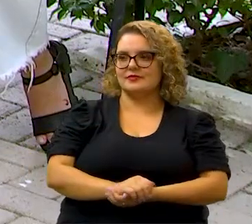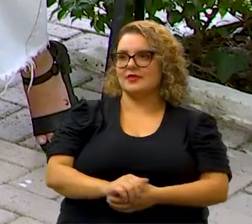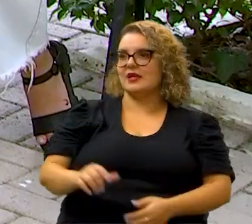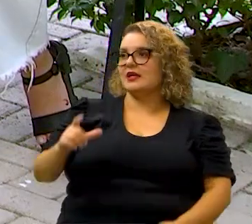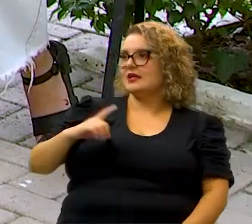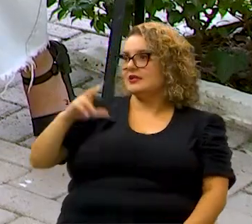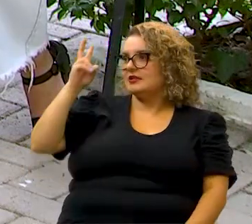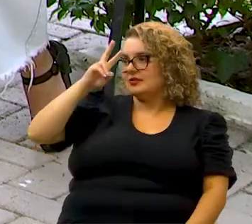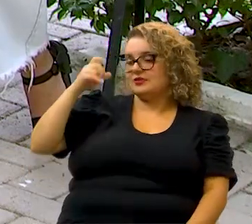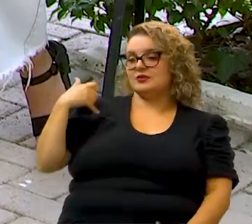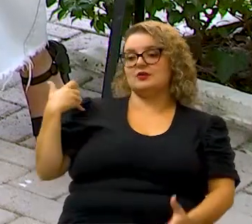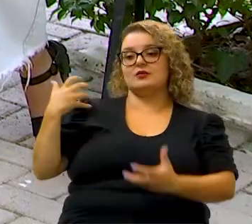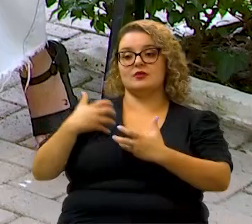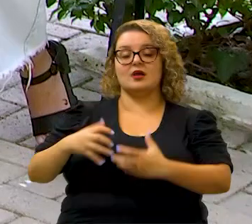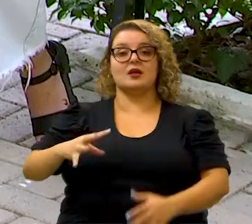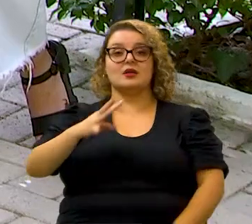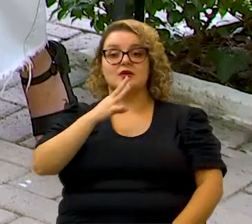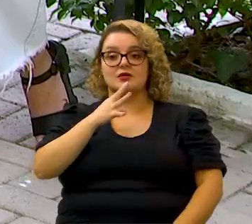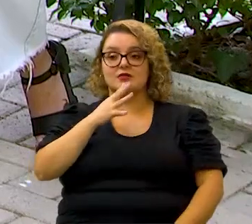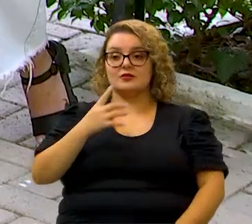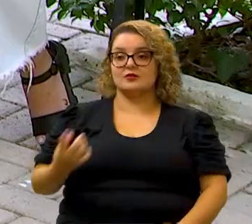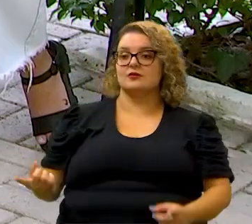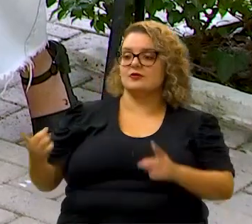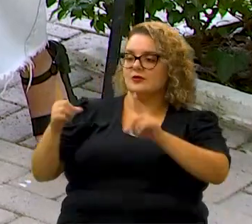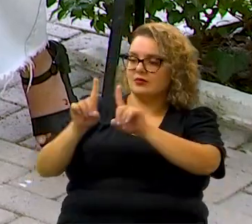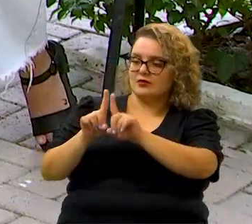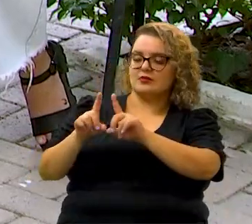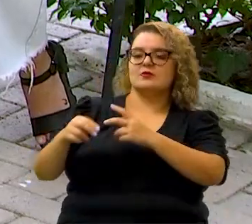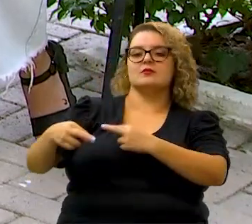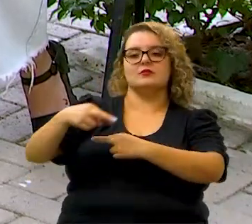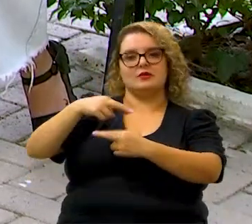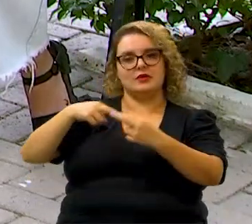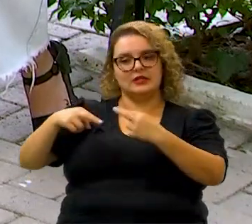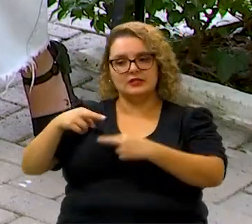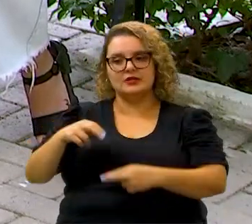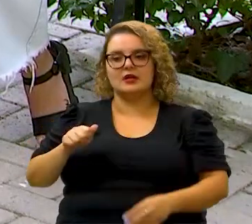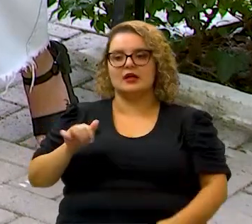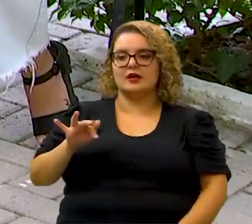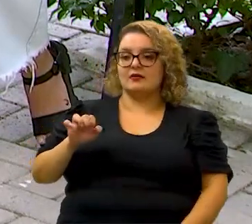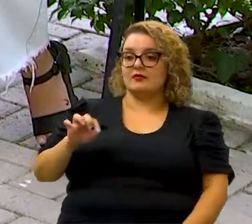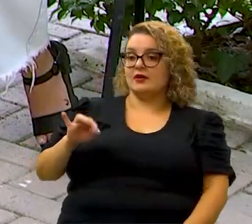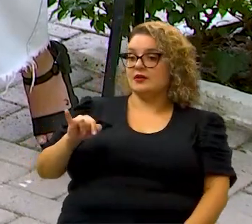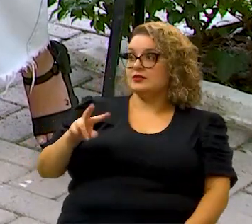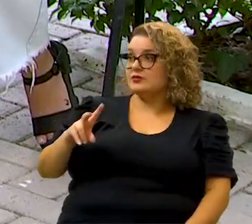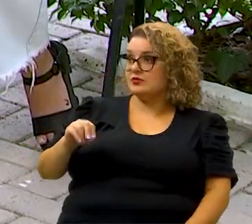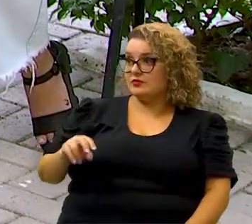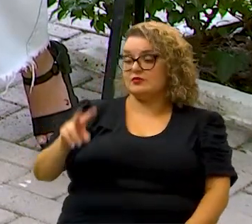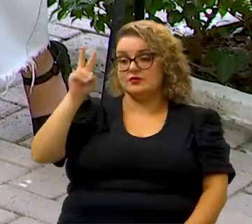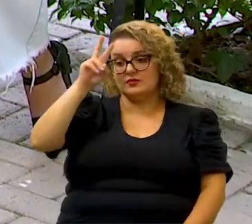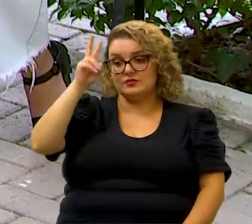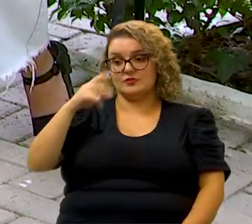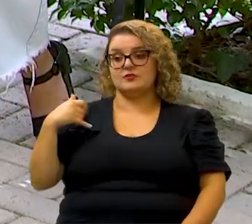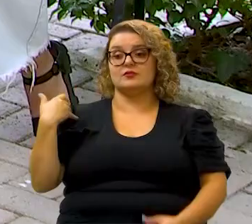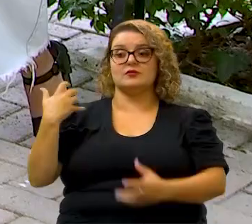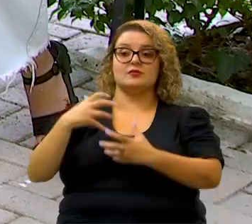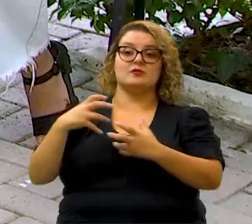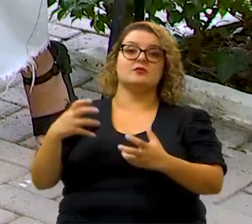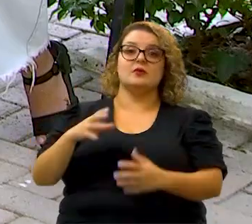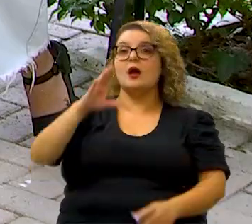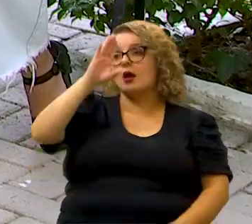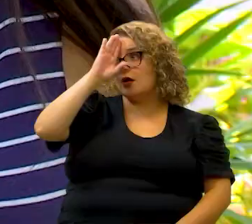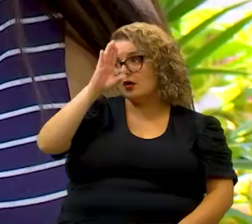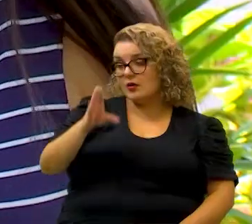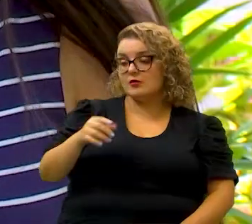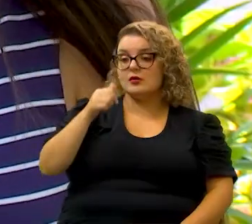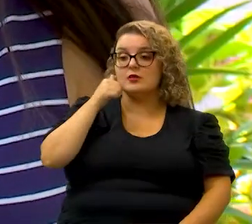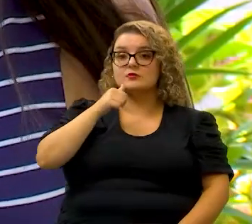compartilhar? A gente tem história de idosos, né, que se conheceram aqui, formaram vínculos mais afetivos, né? Temos história também